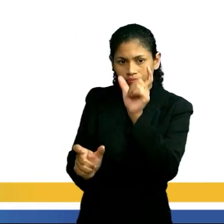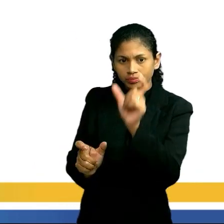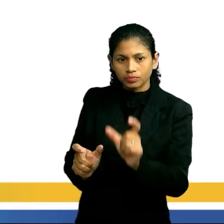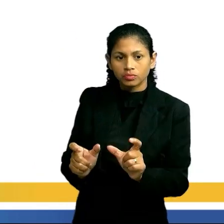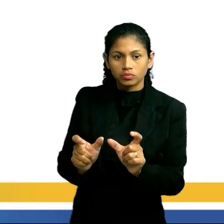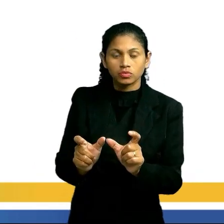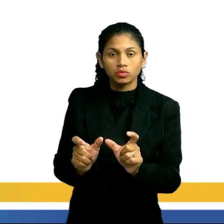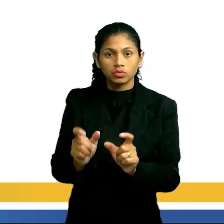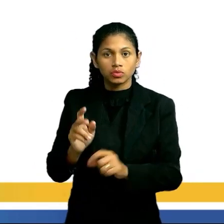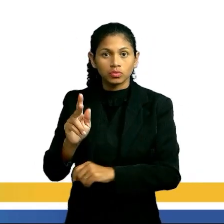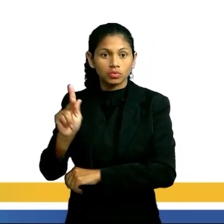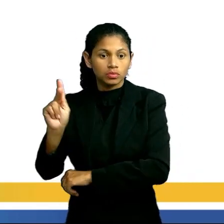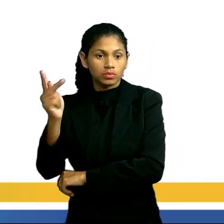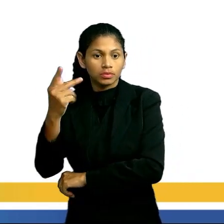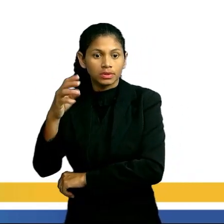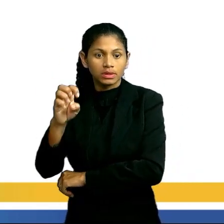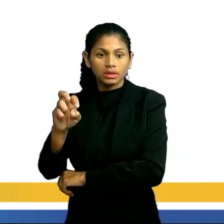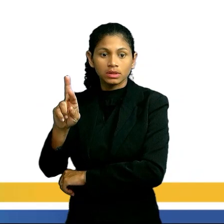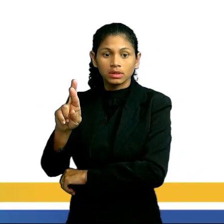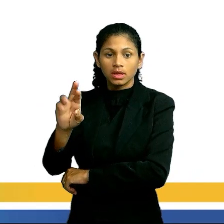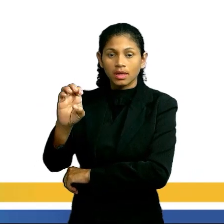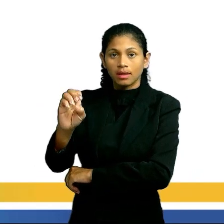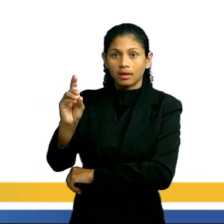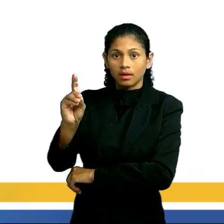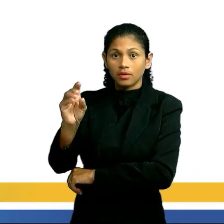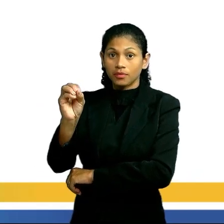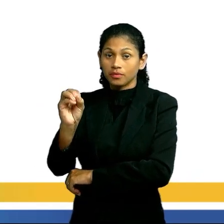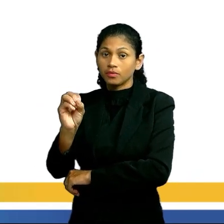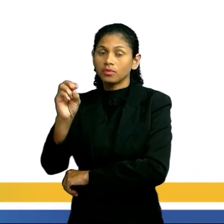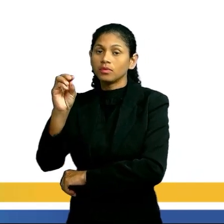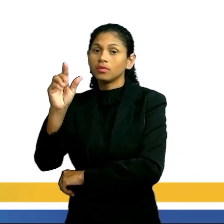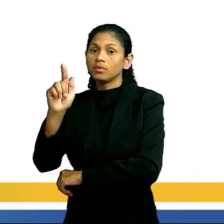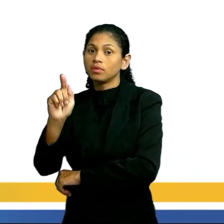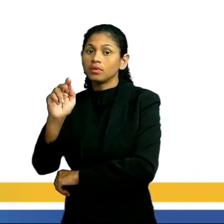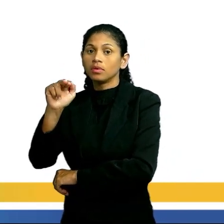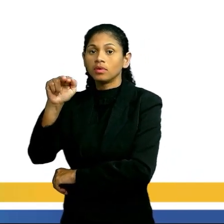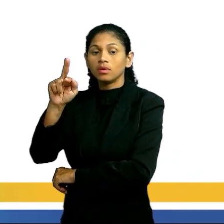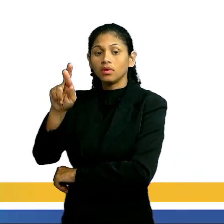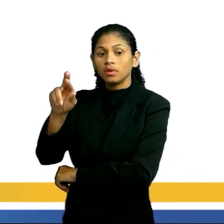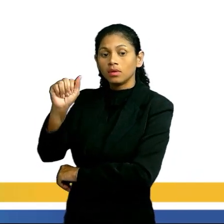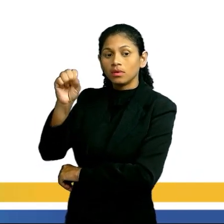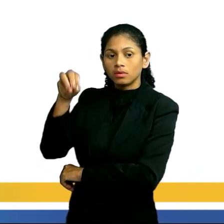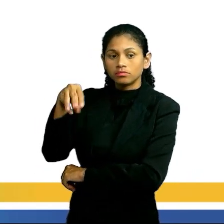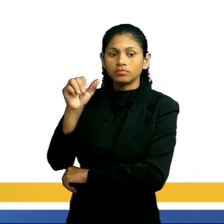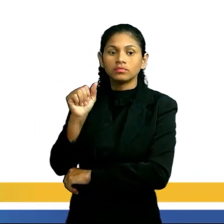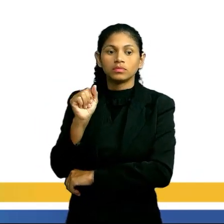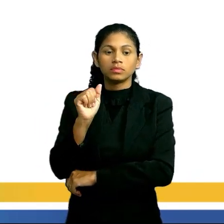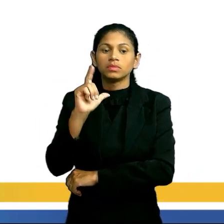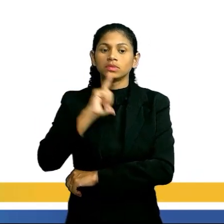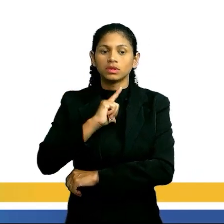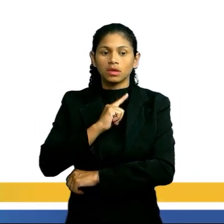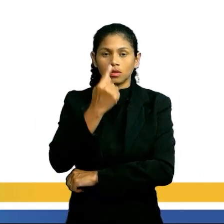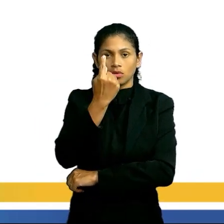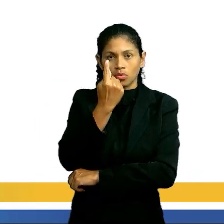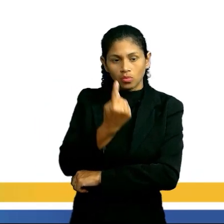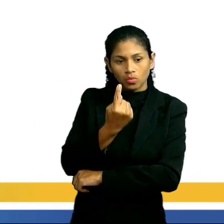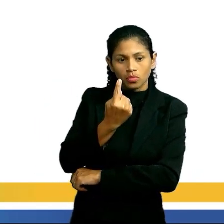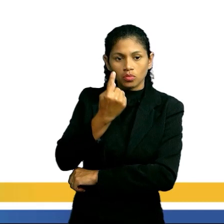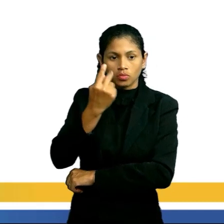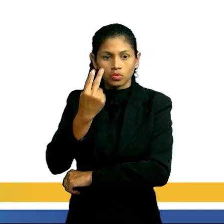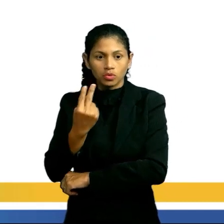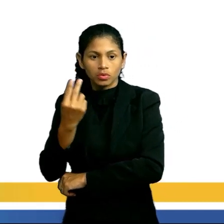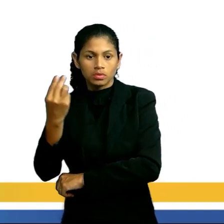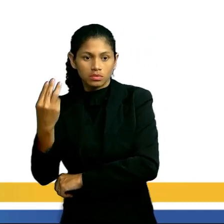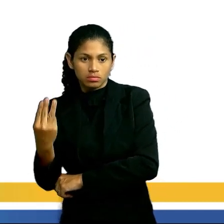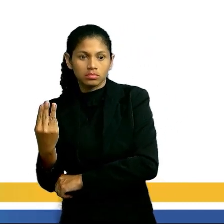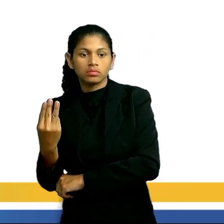geração por algarismos arábicos. Ou seja, 1, 2, 3. Reparem que a geração 1 tem um indivíduo 1, 1. A